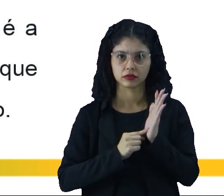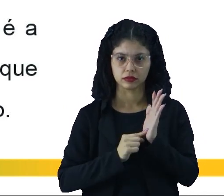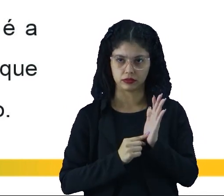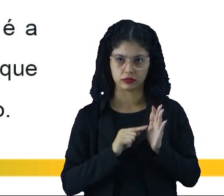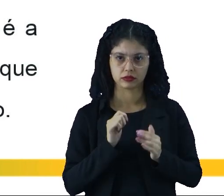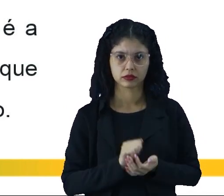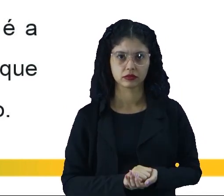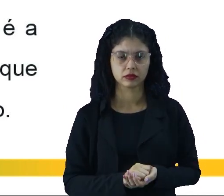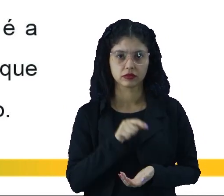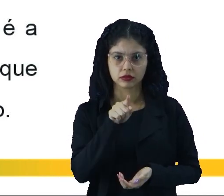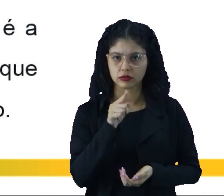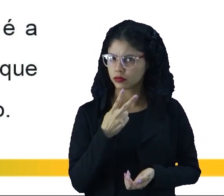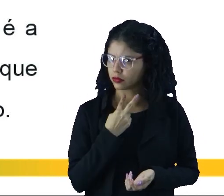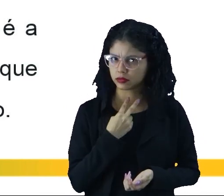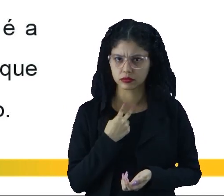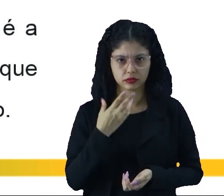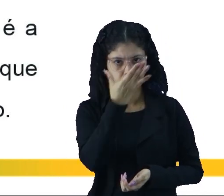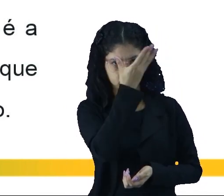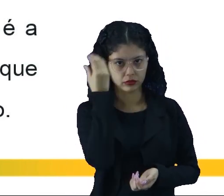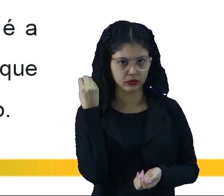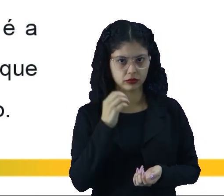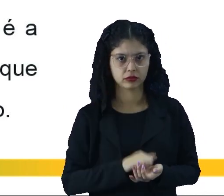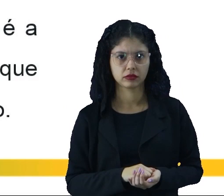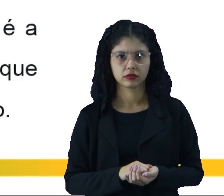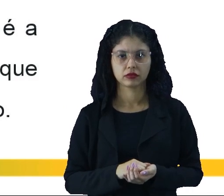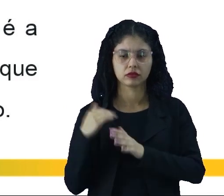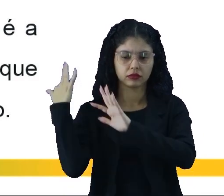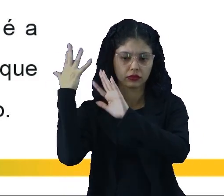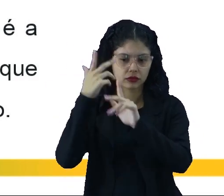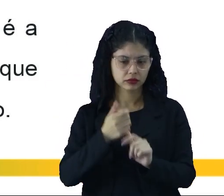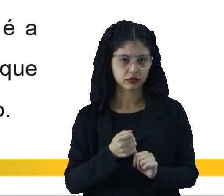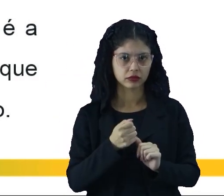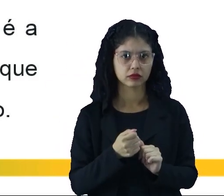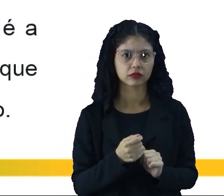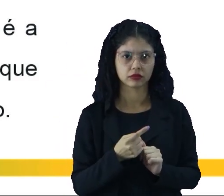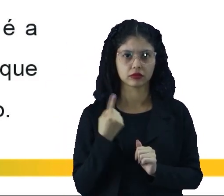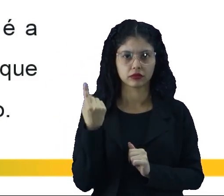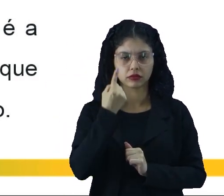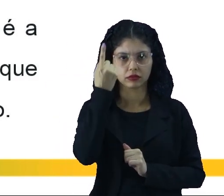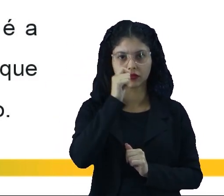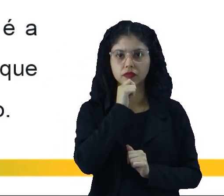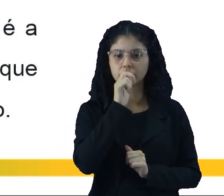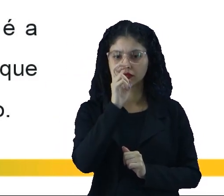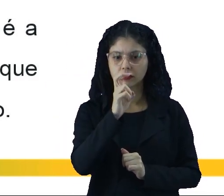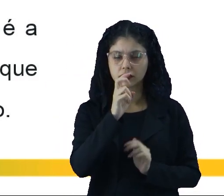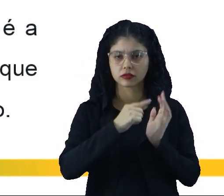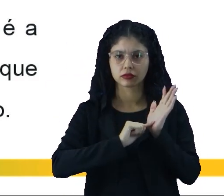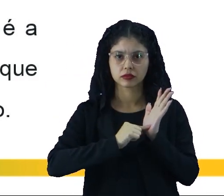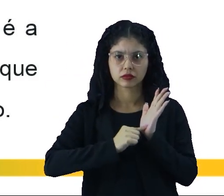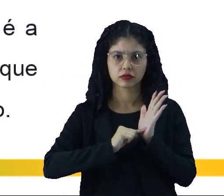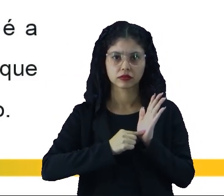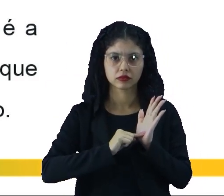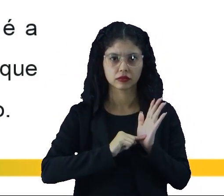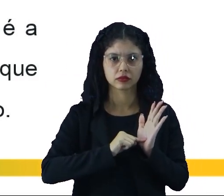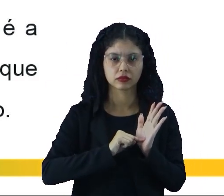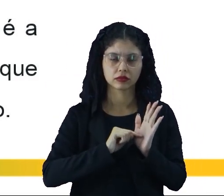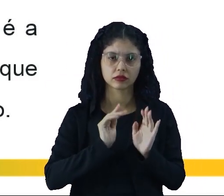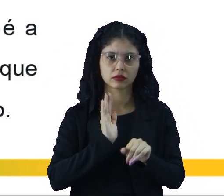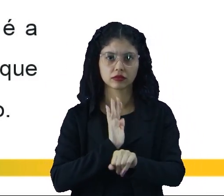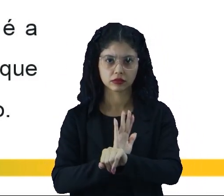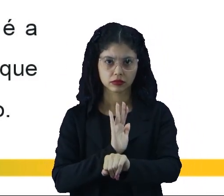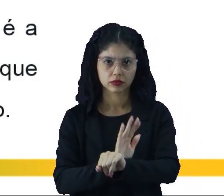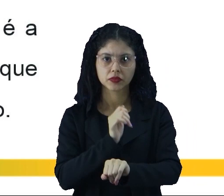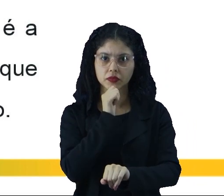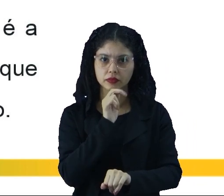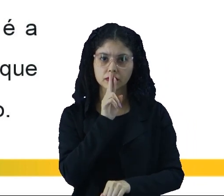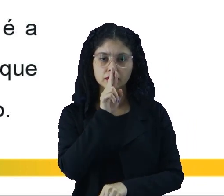também que vocês não podem esquecer da revisão aqui do lançamento oblíquo. Esses 5 pontos vão nos